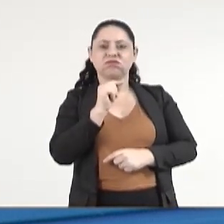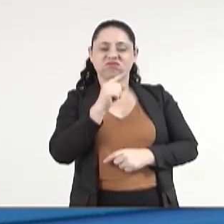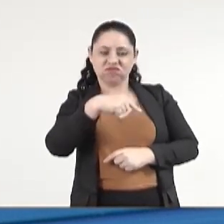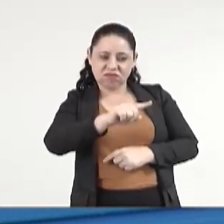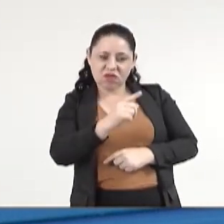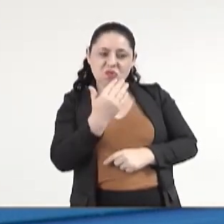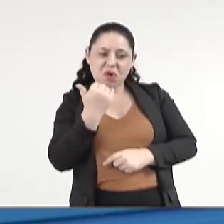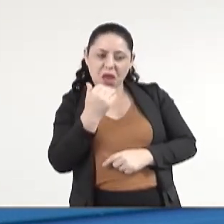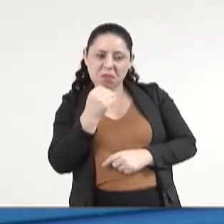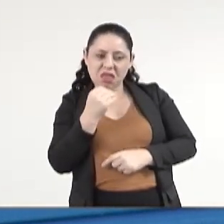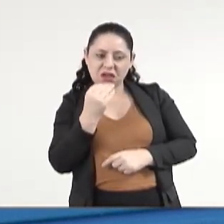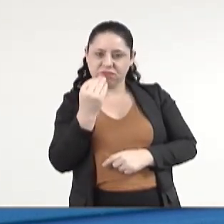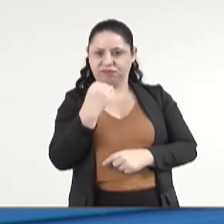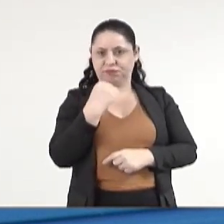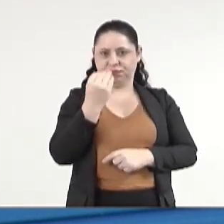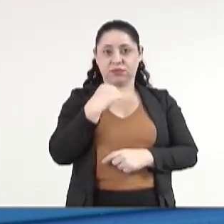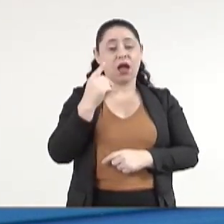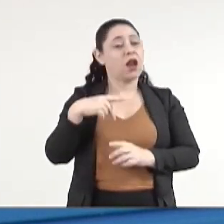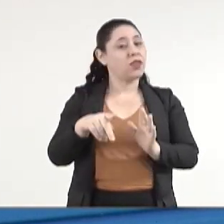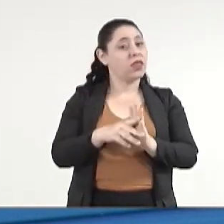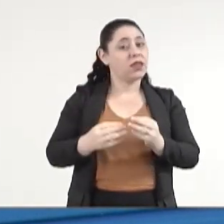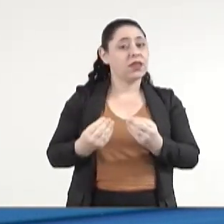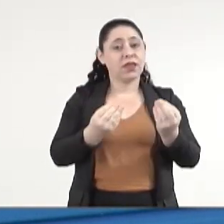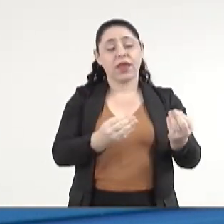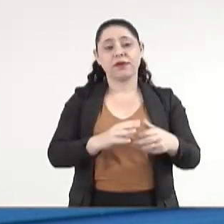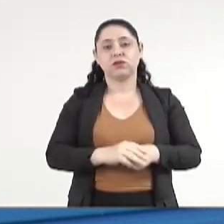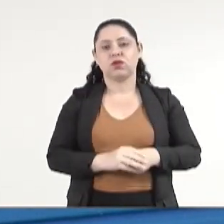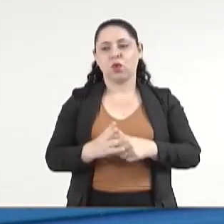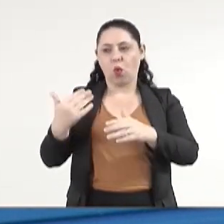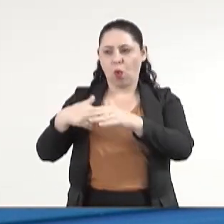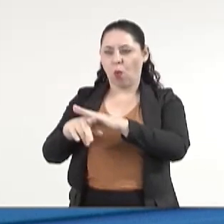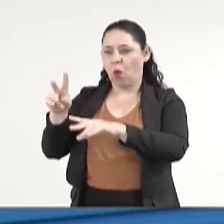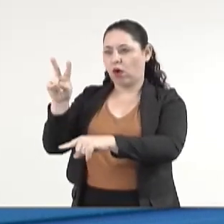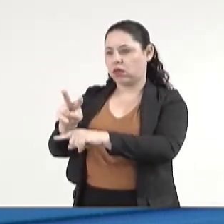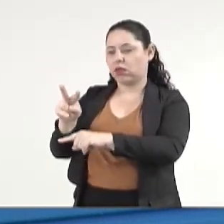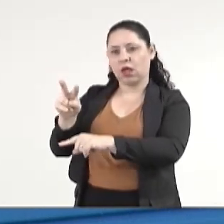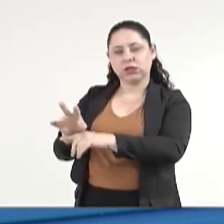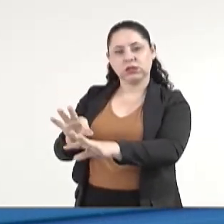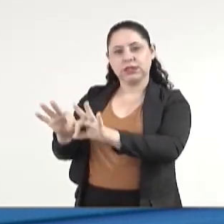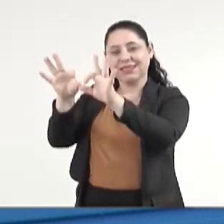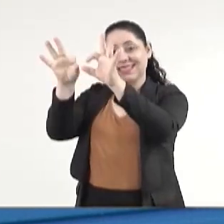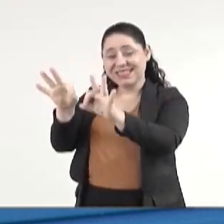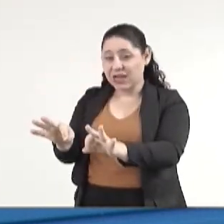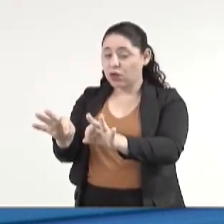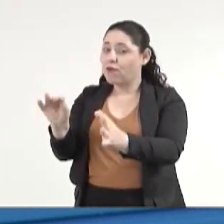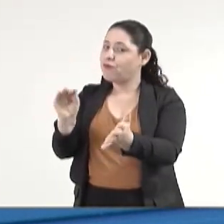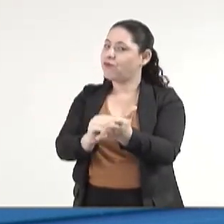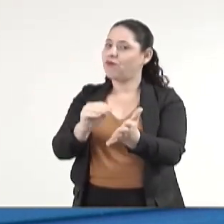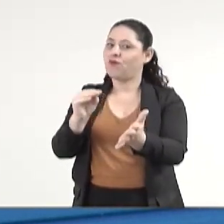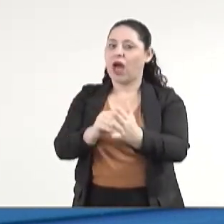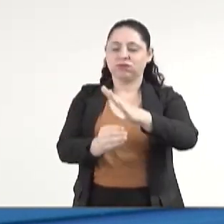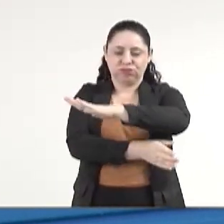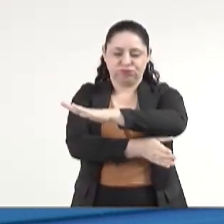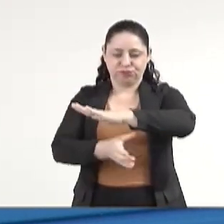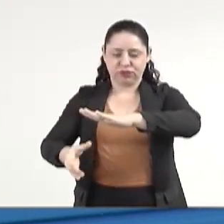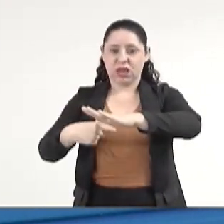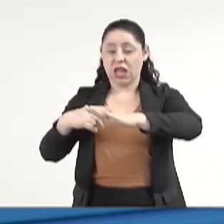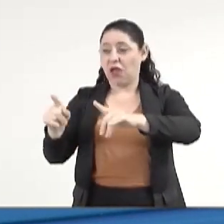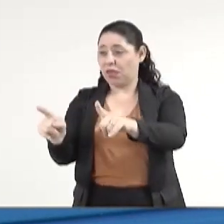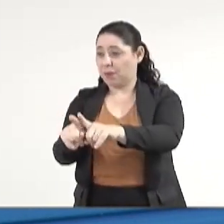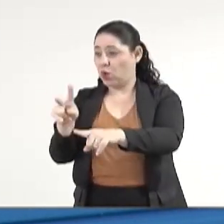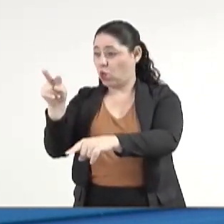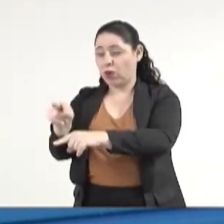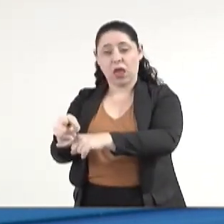precariedade na alimentação fornecida, seu armazenamento inadequado e a falta de cuidados sanitários com